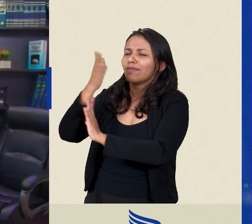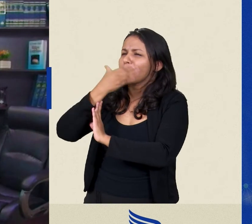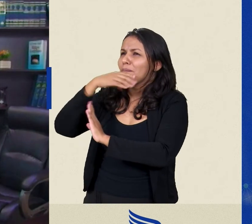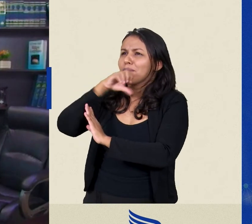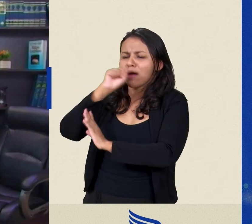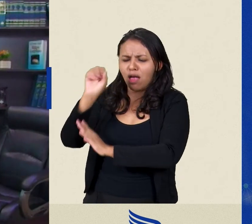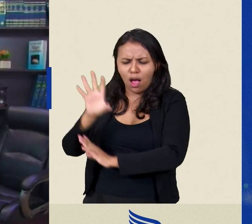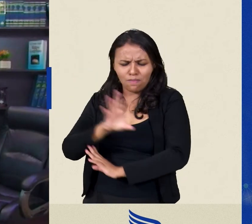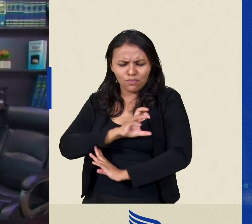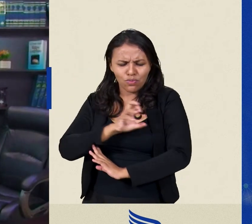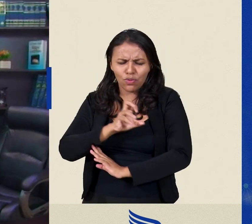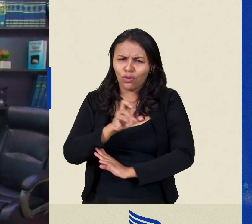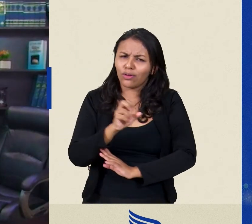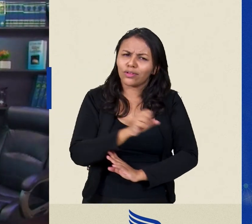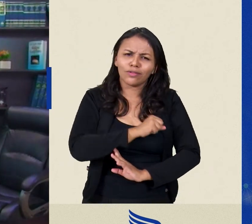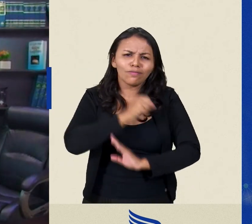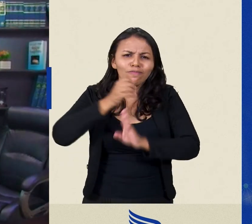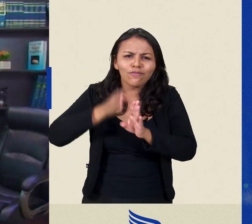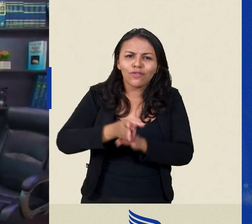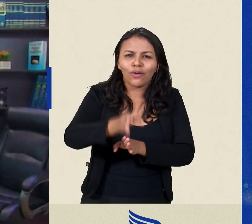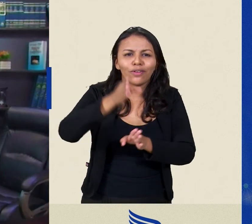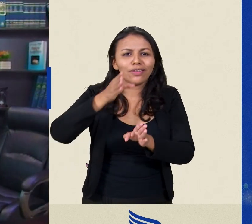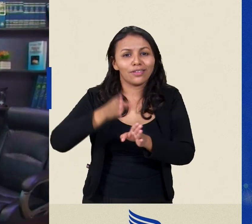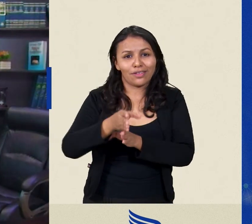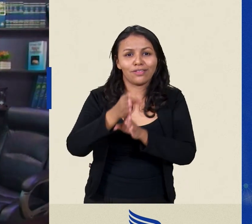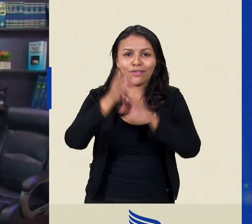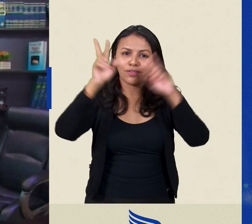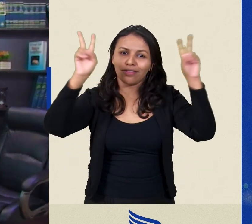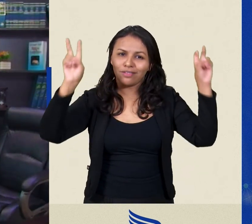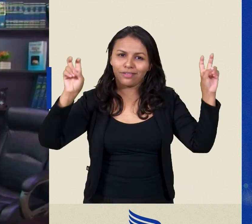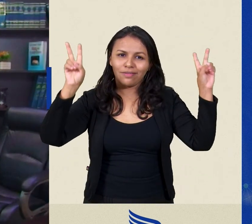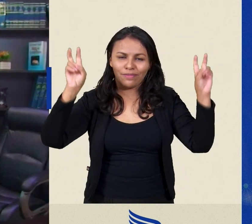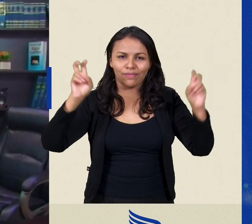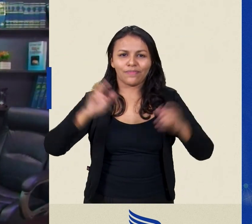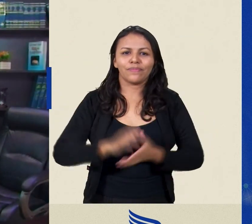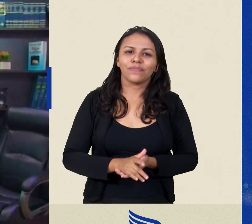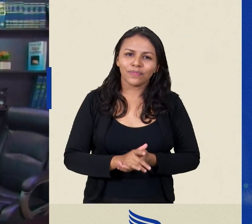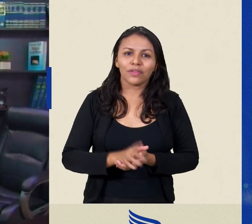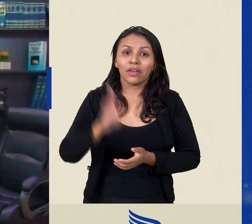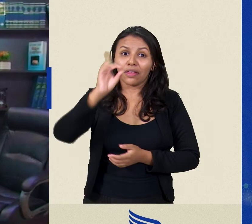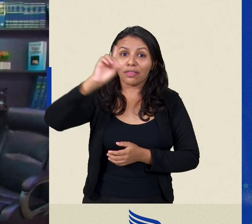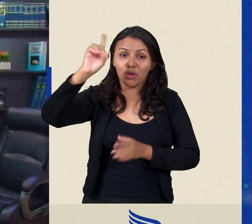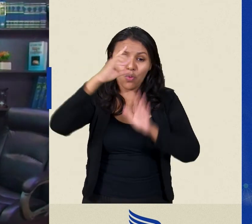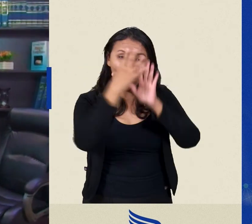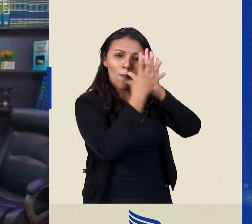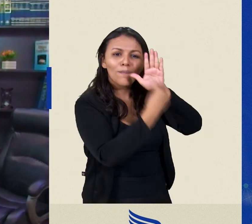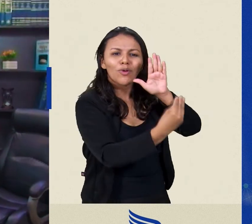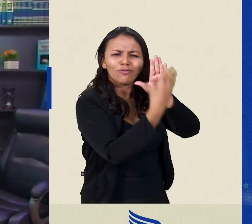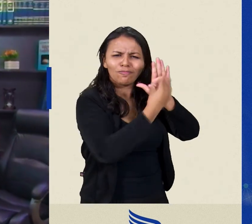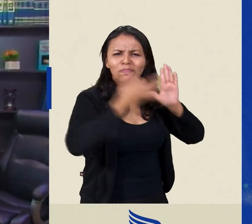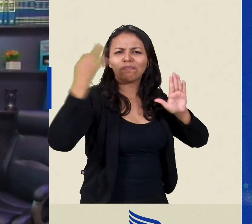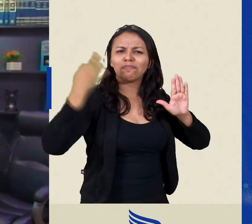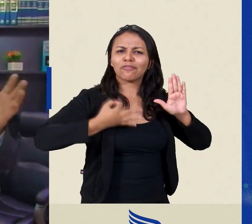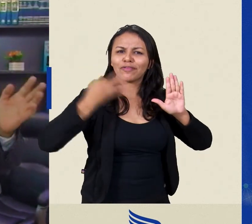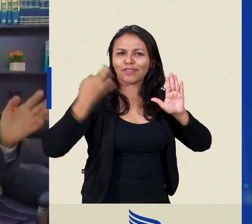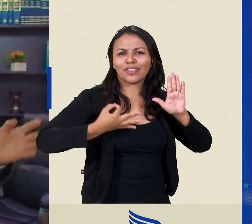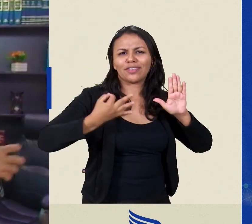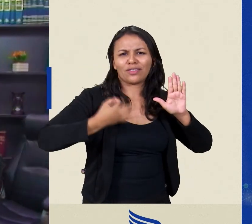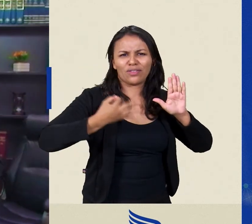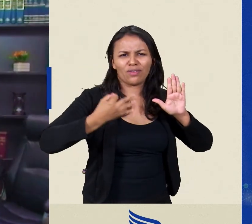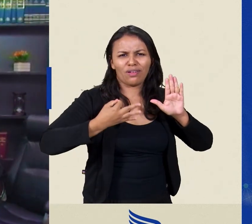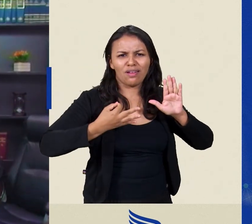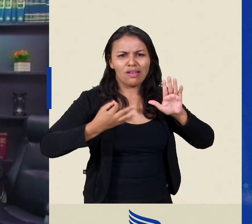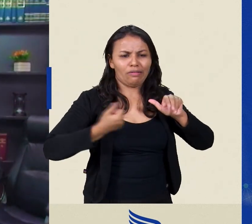nos deu sua orientação sobre este assunto. Deu-nos um modelo ideal que foge de ambos